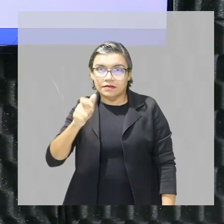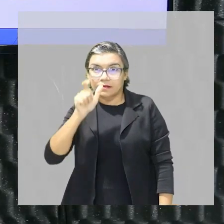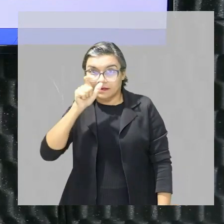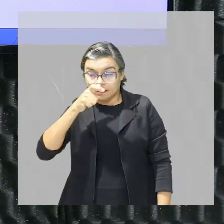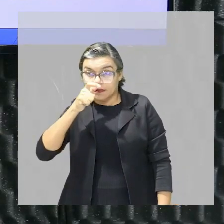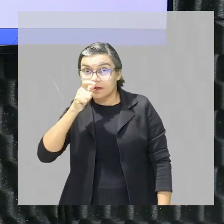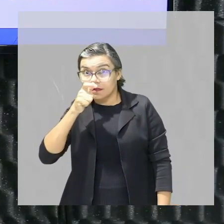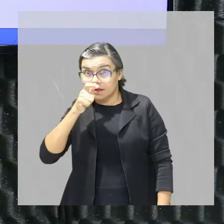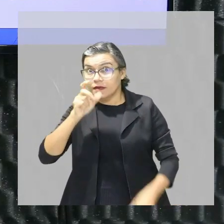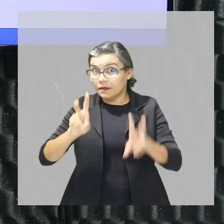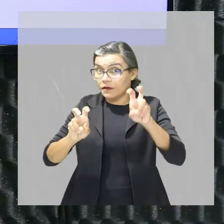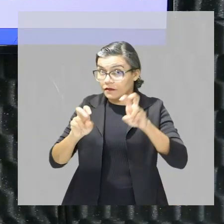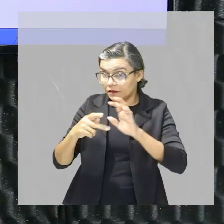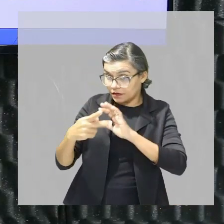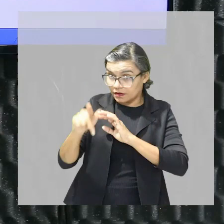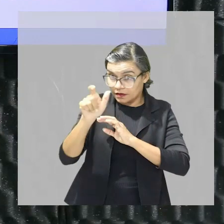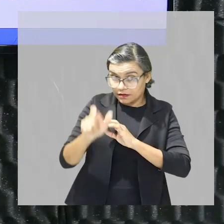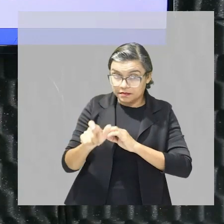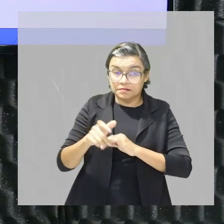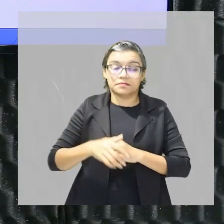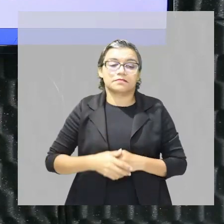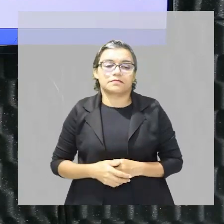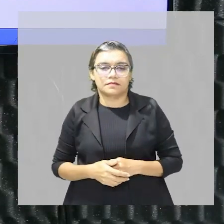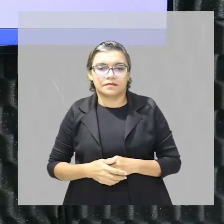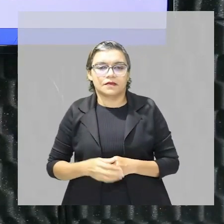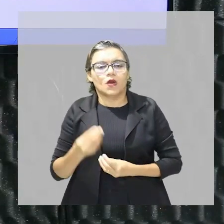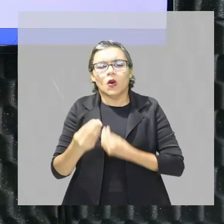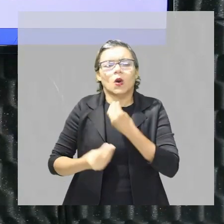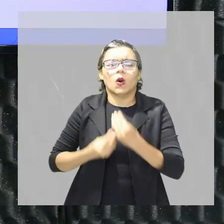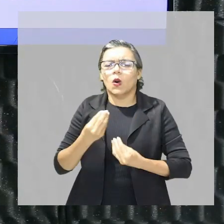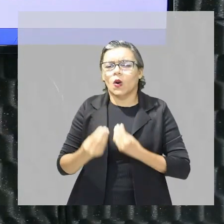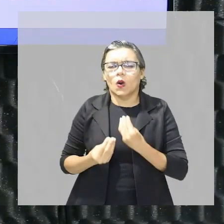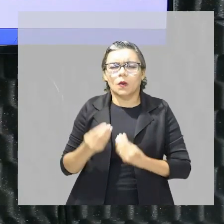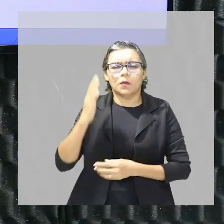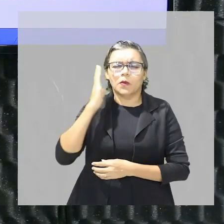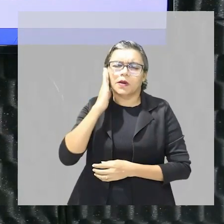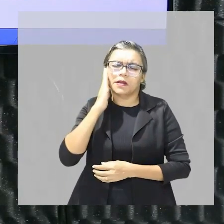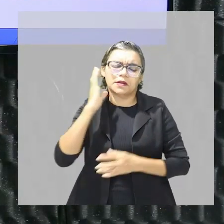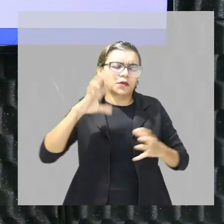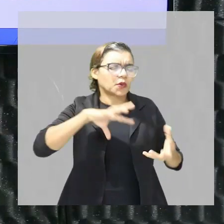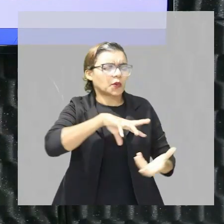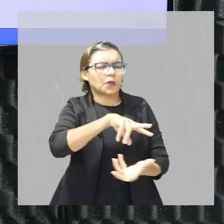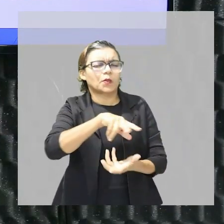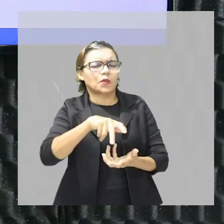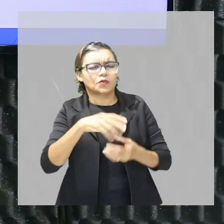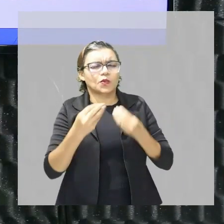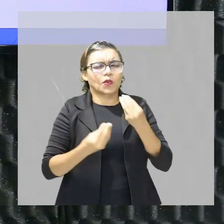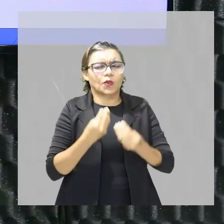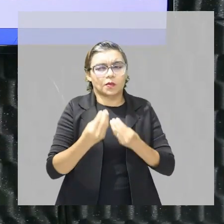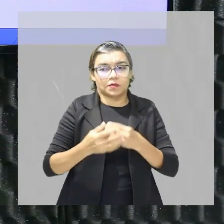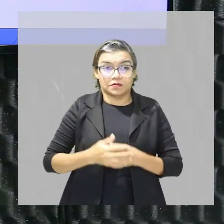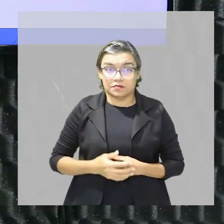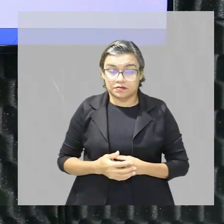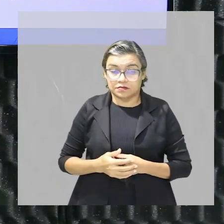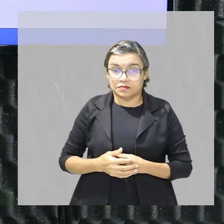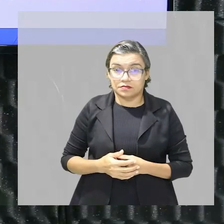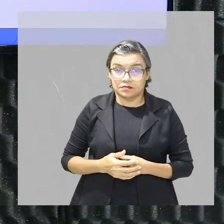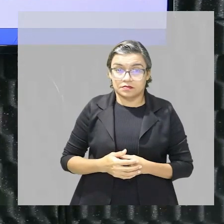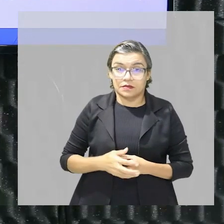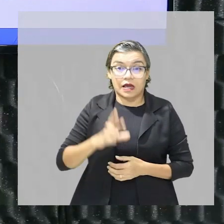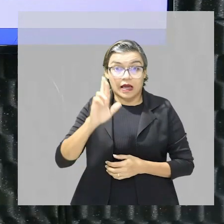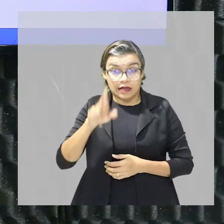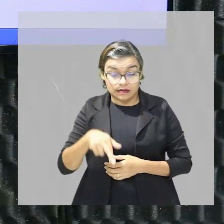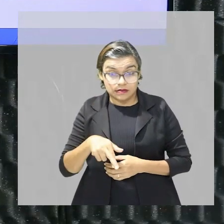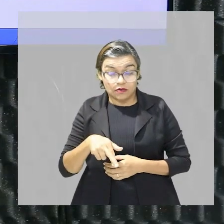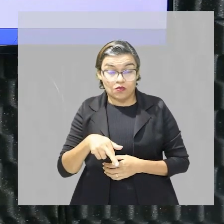razoável de entender como é o mundo é o texto 2 existirá alguma boa razão para acreditar que o mundo foi criado por uma divindade